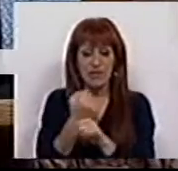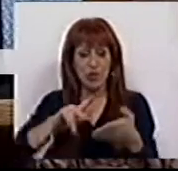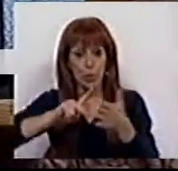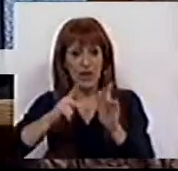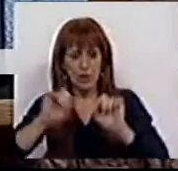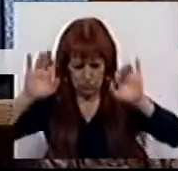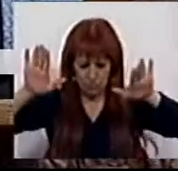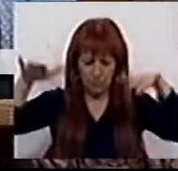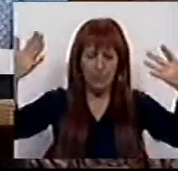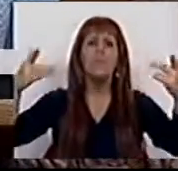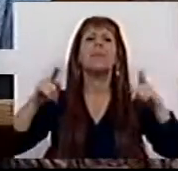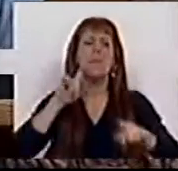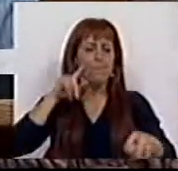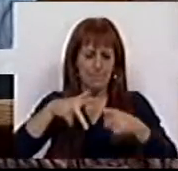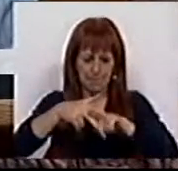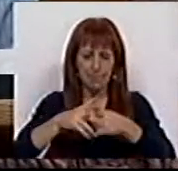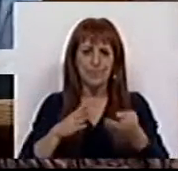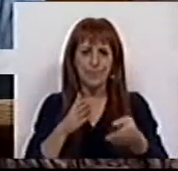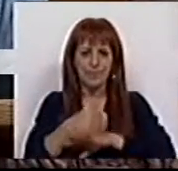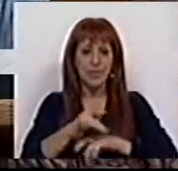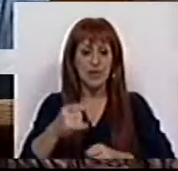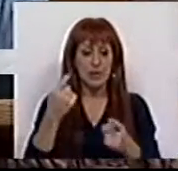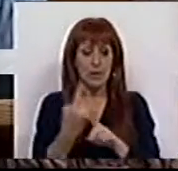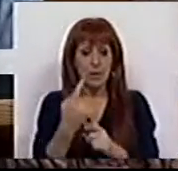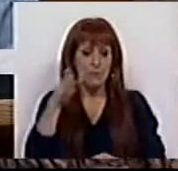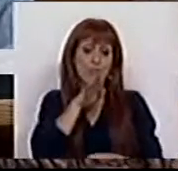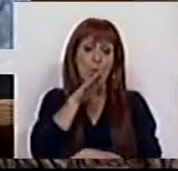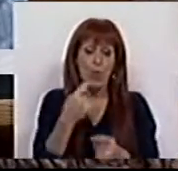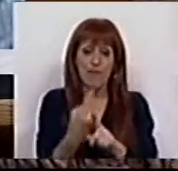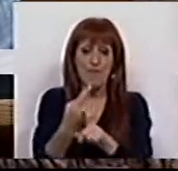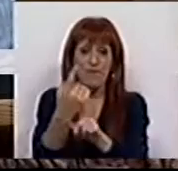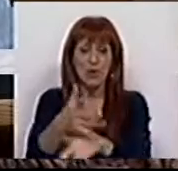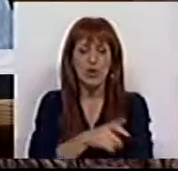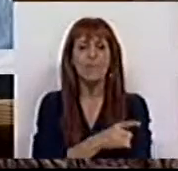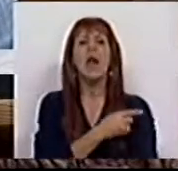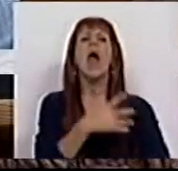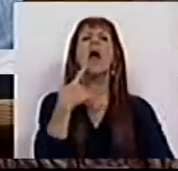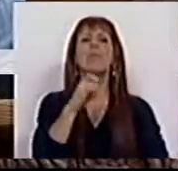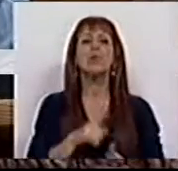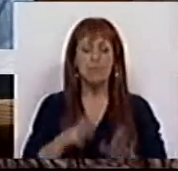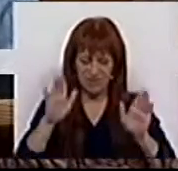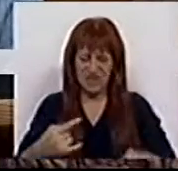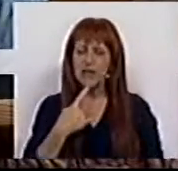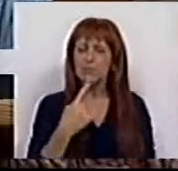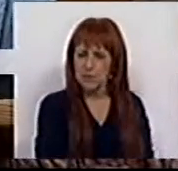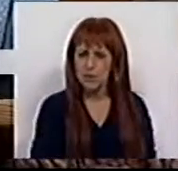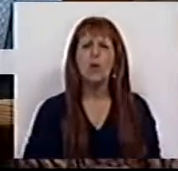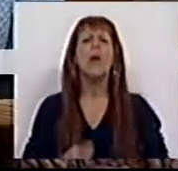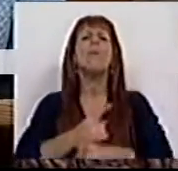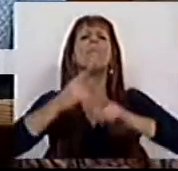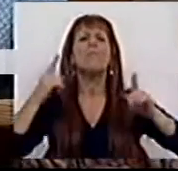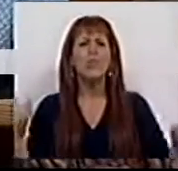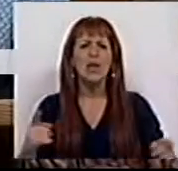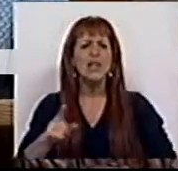técnicos pioneiros para a manutenção de veículos ferroviários. A pergunta tem que ser feita: